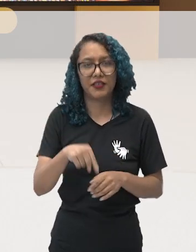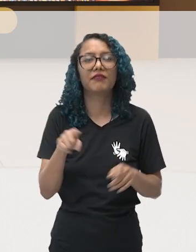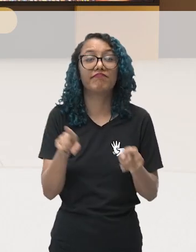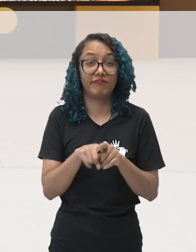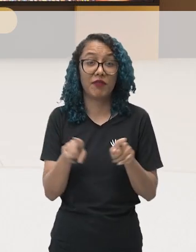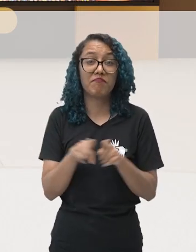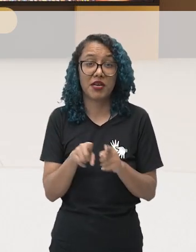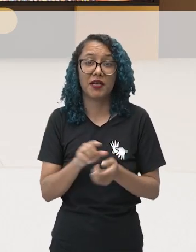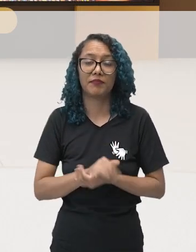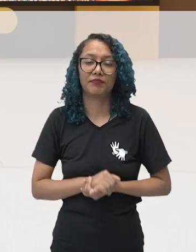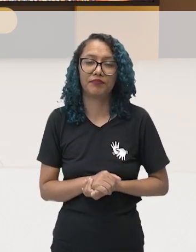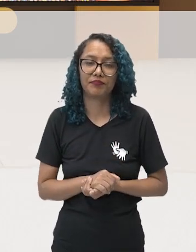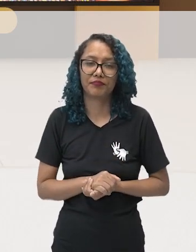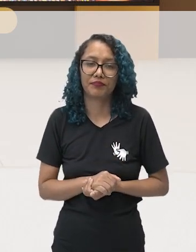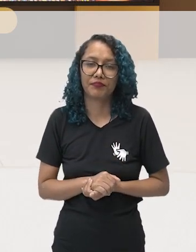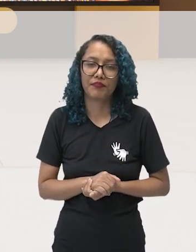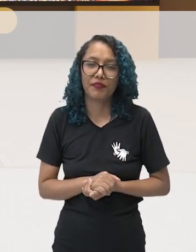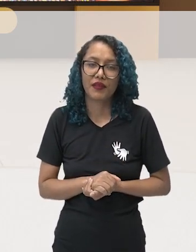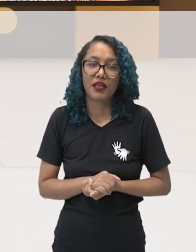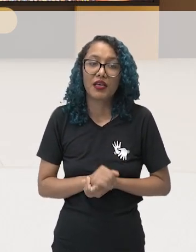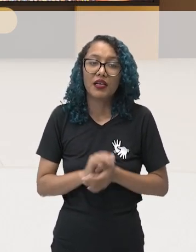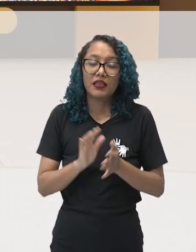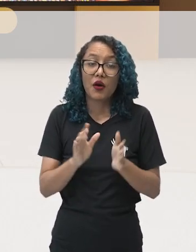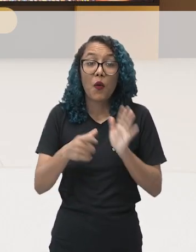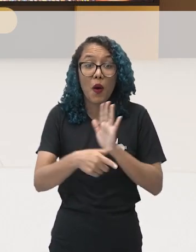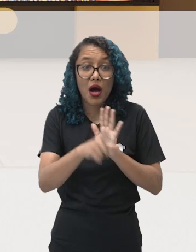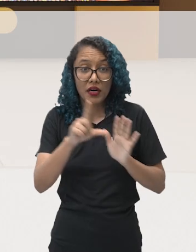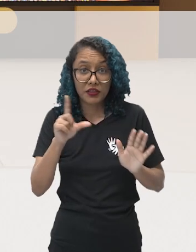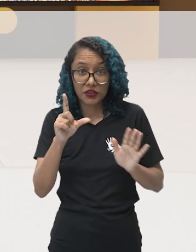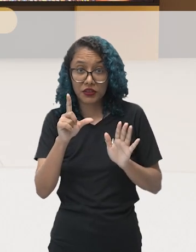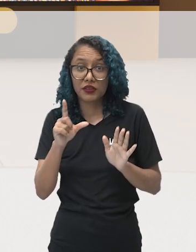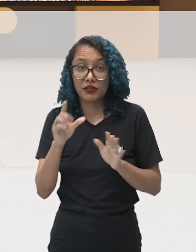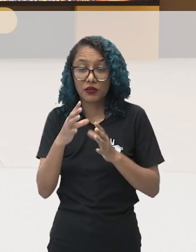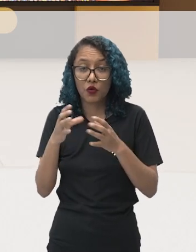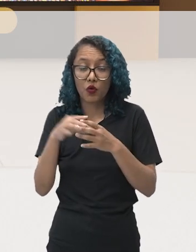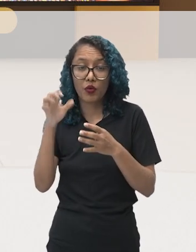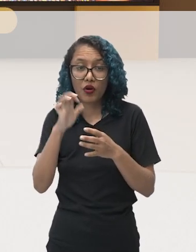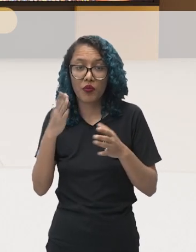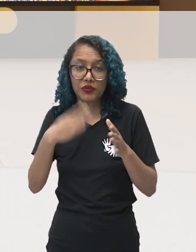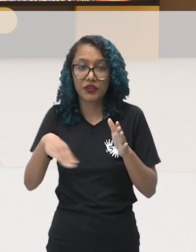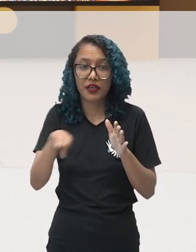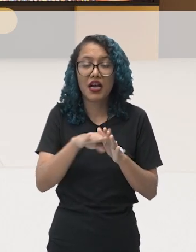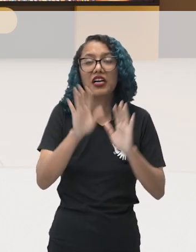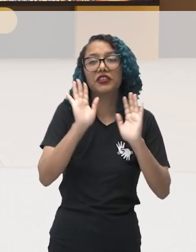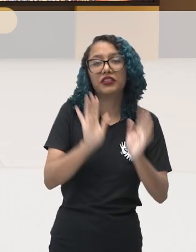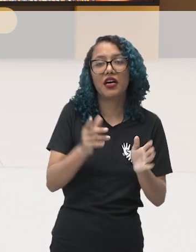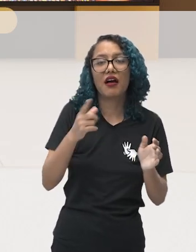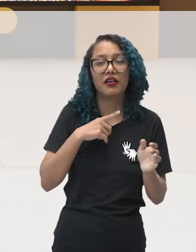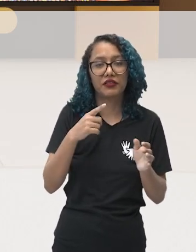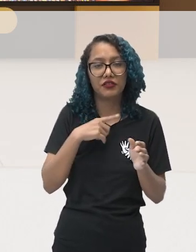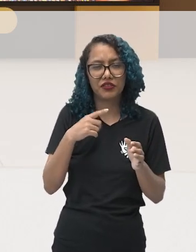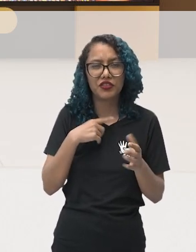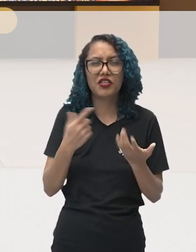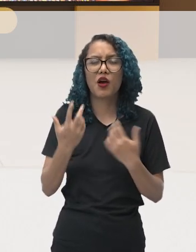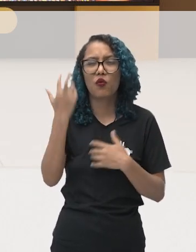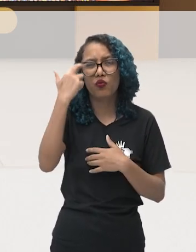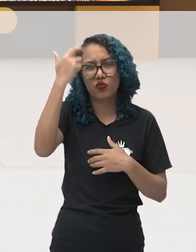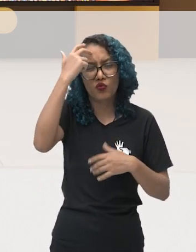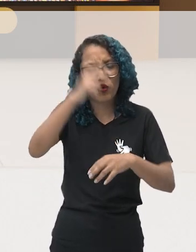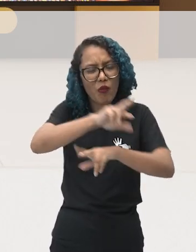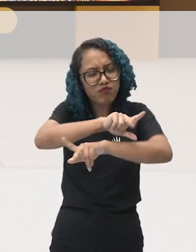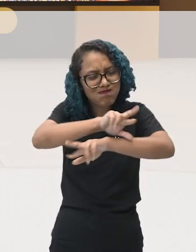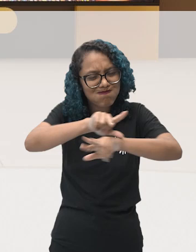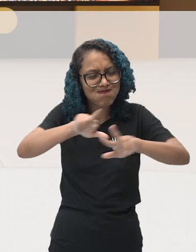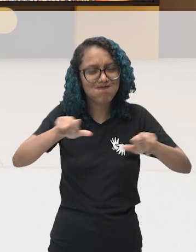povos originários, mesmo antes da chegada dos europeus, eles possuíam uma rica e diversa cultura. Como já dissemos agora há pouco,